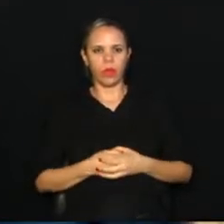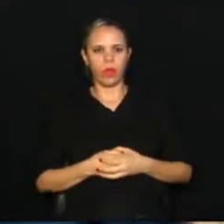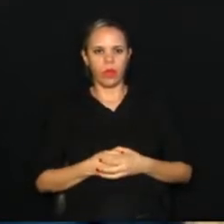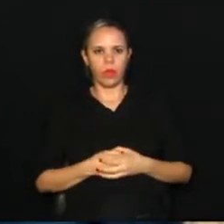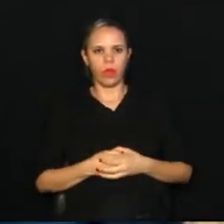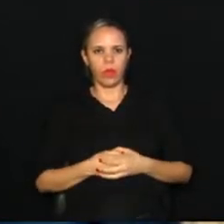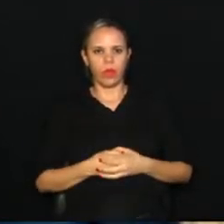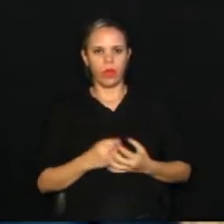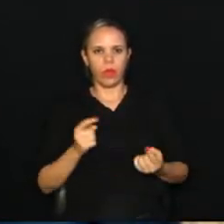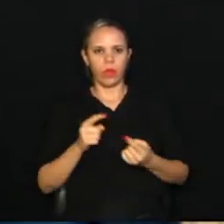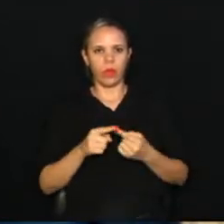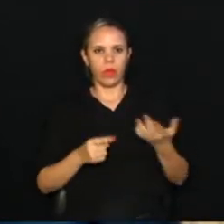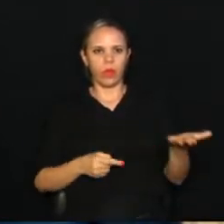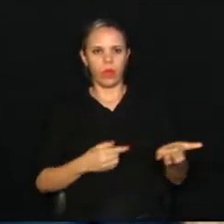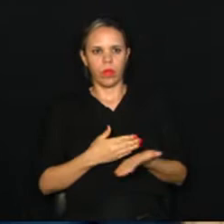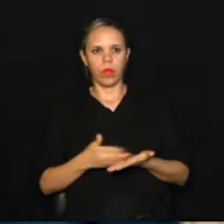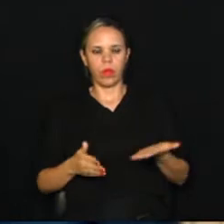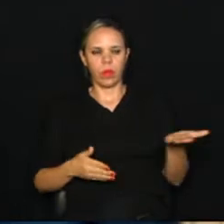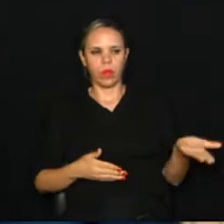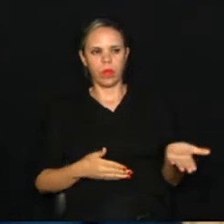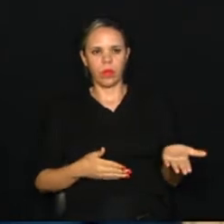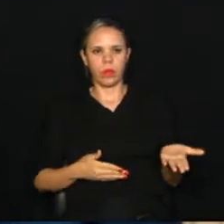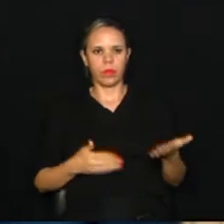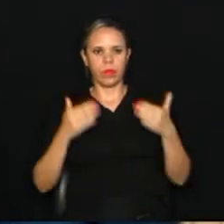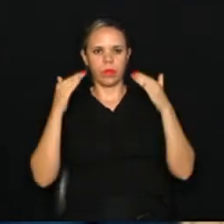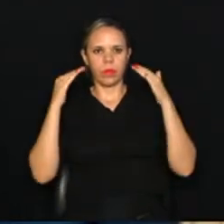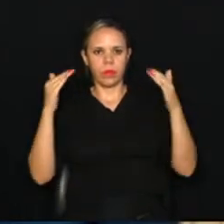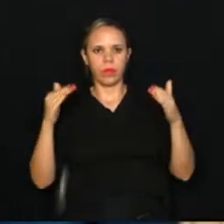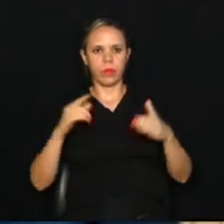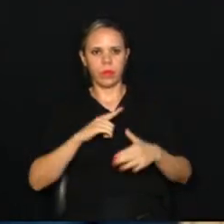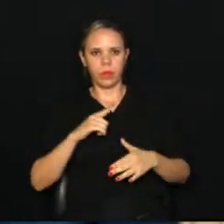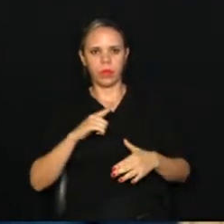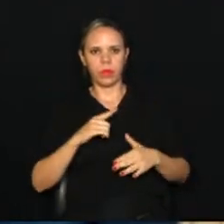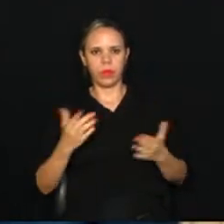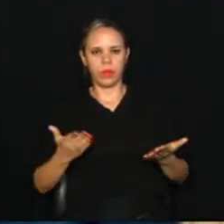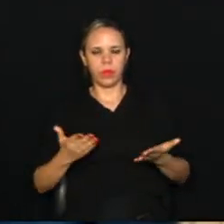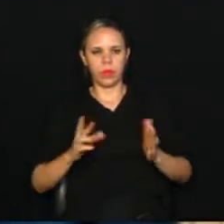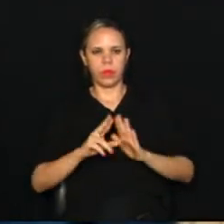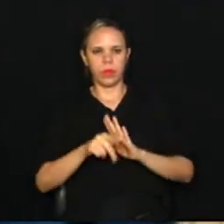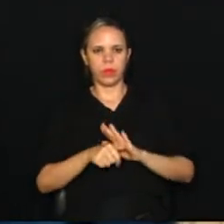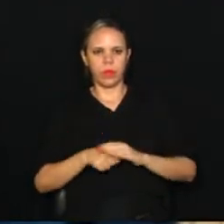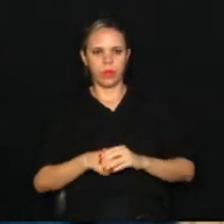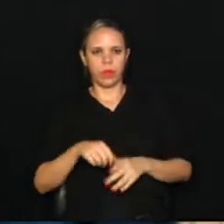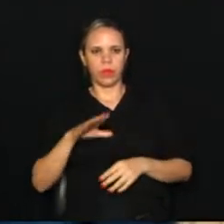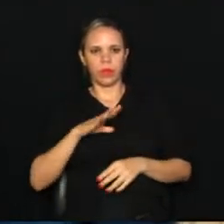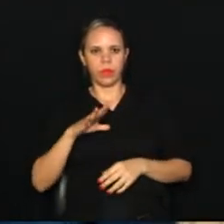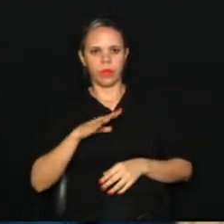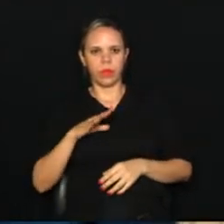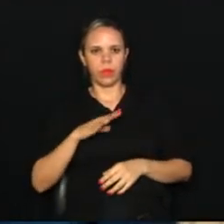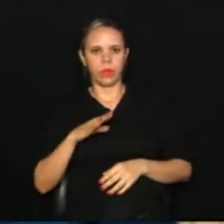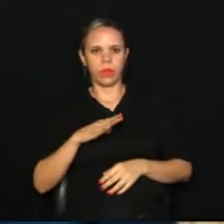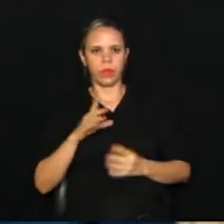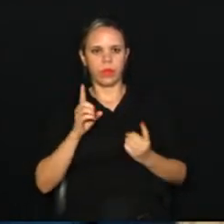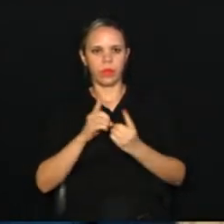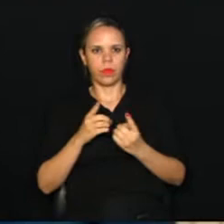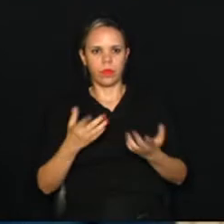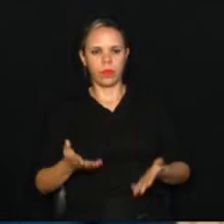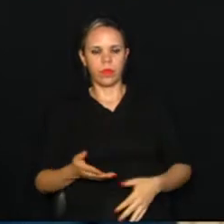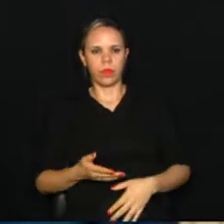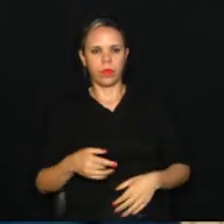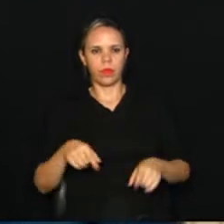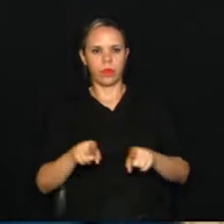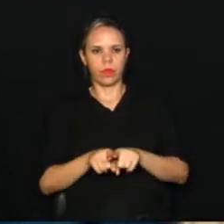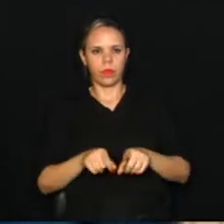Esse objetivo inicial foi cumprido. Nós temos hoje várias cidades para as quais prestamos serviços